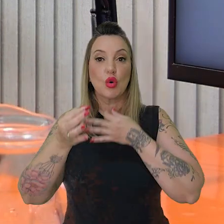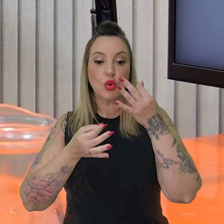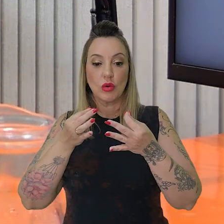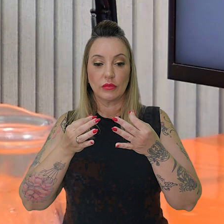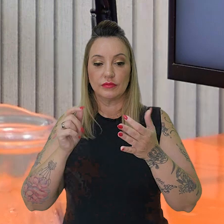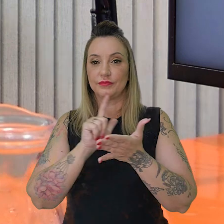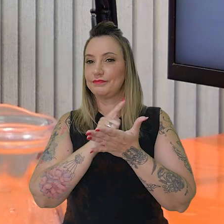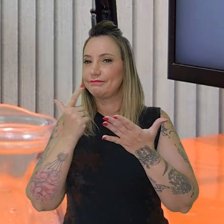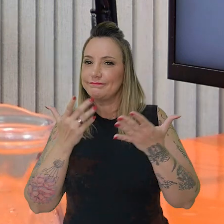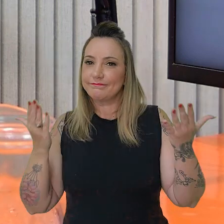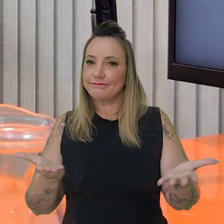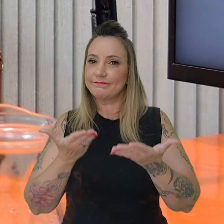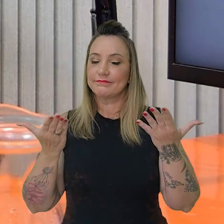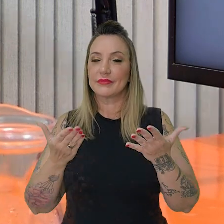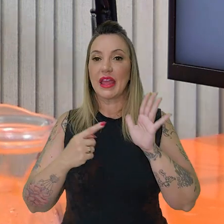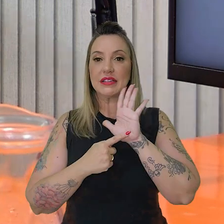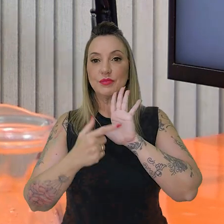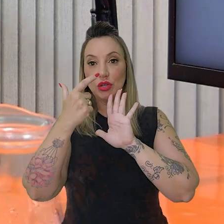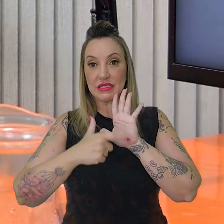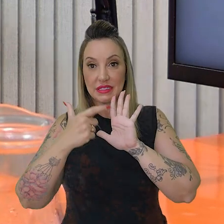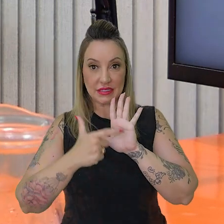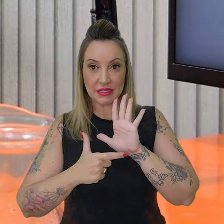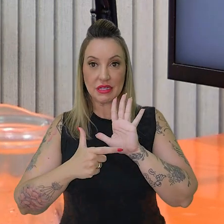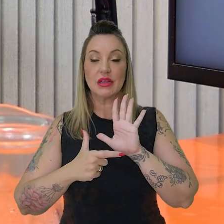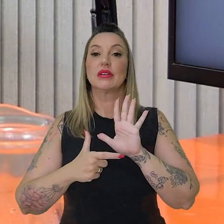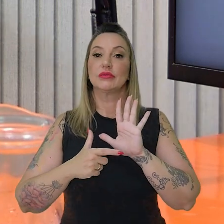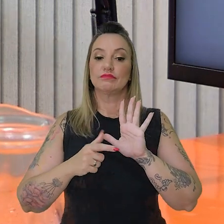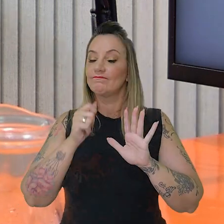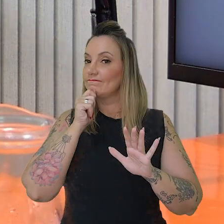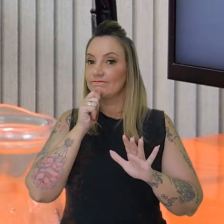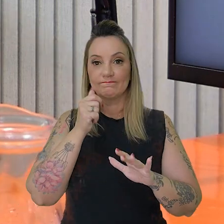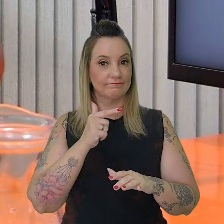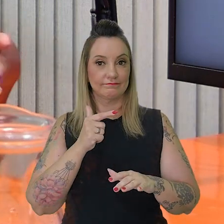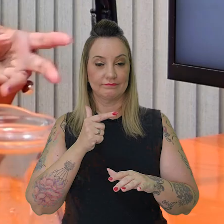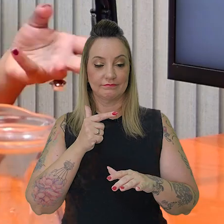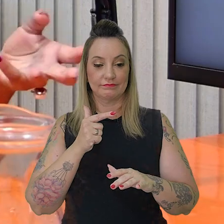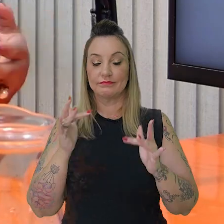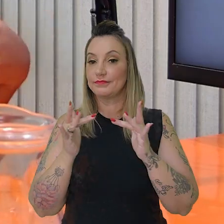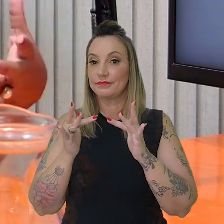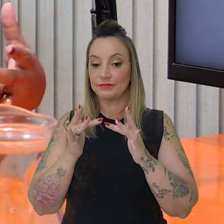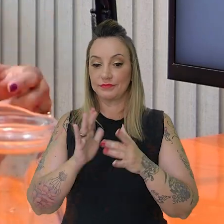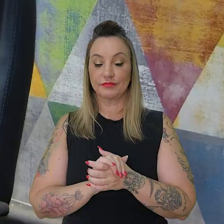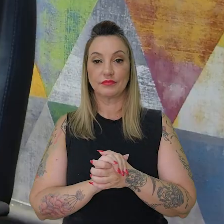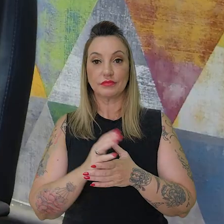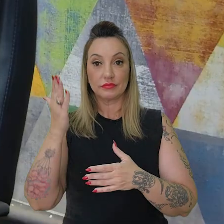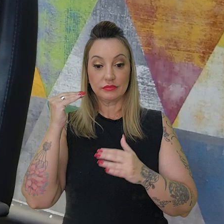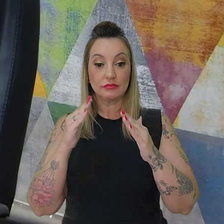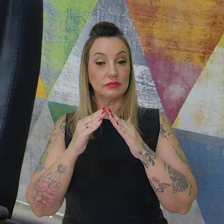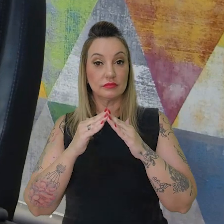revista fomentar exposição isso eu ainda não tinha não tive contato assim de fato até então você